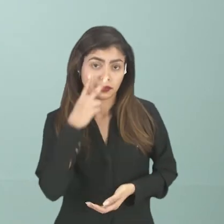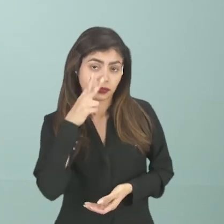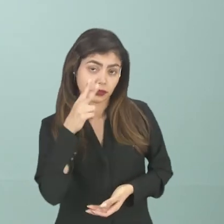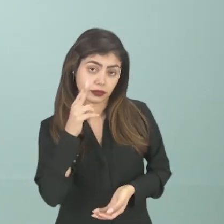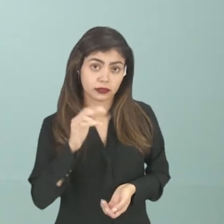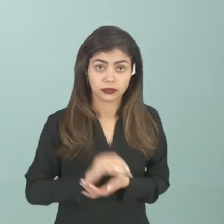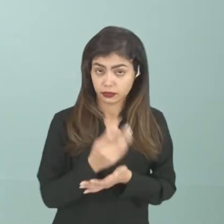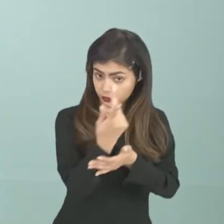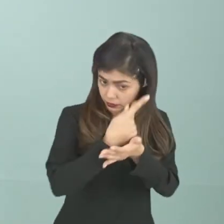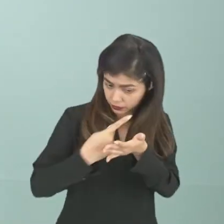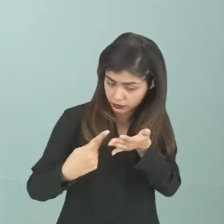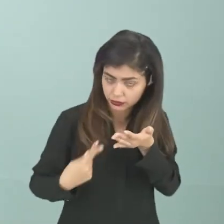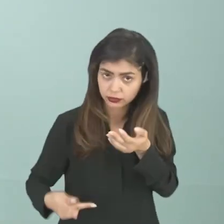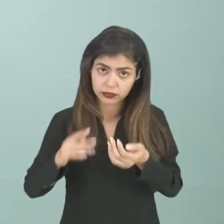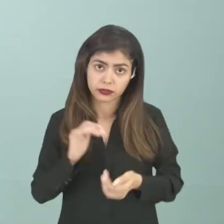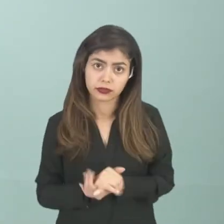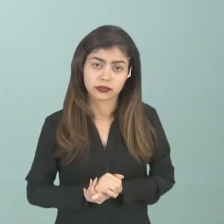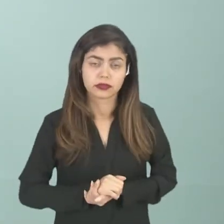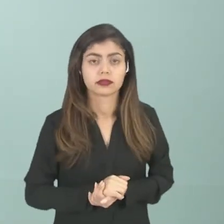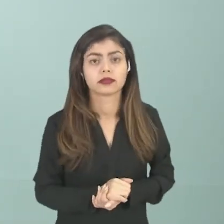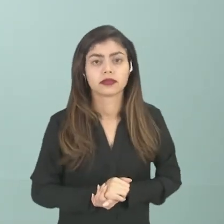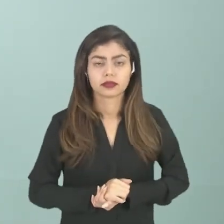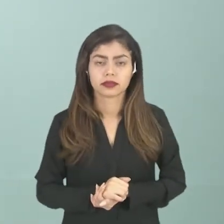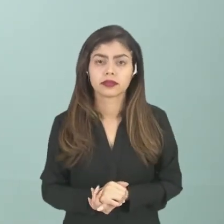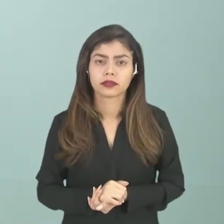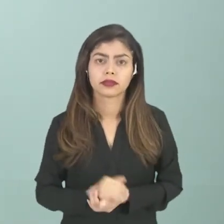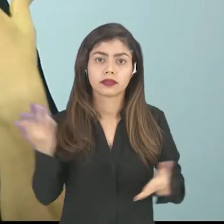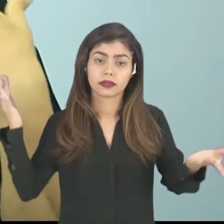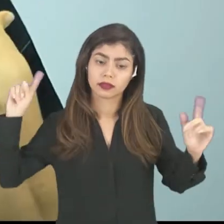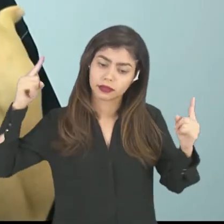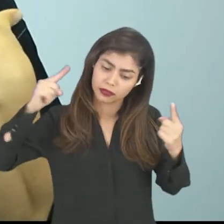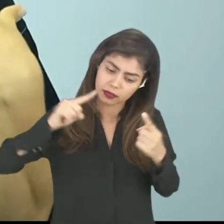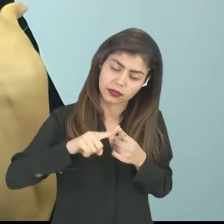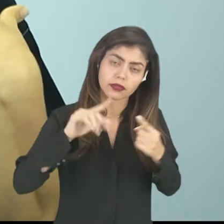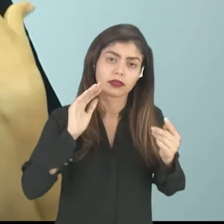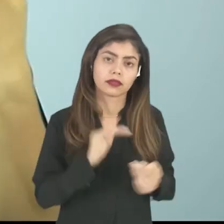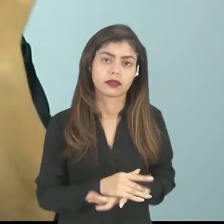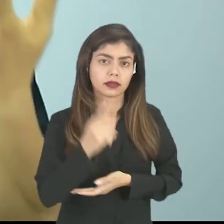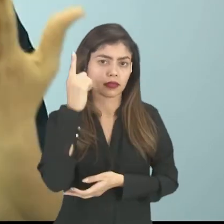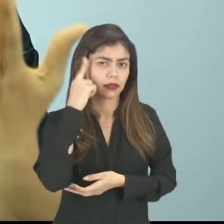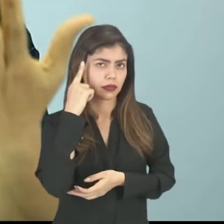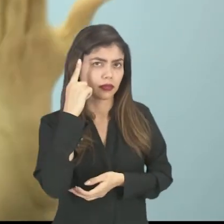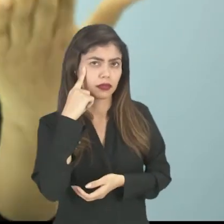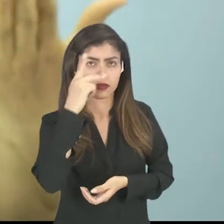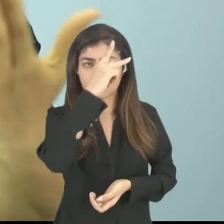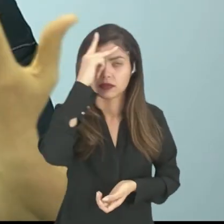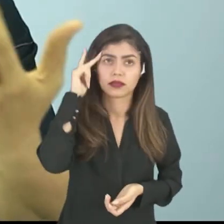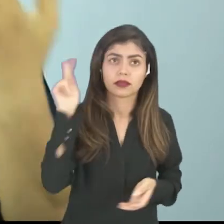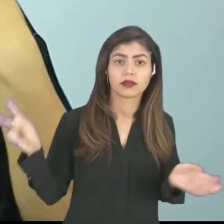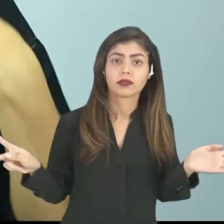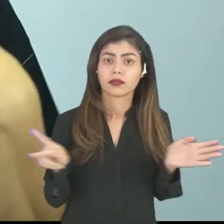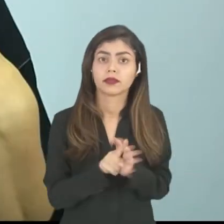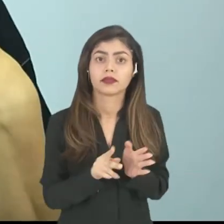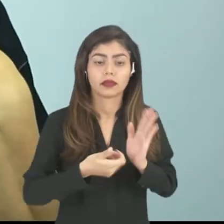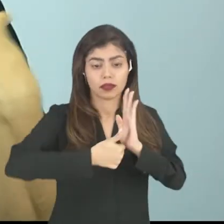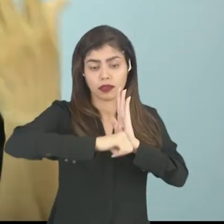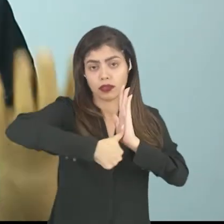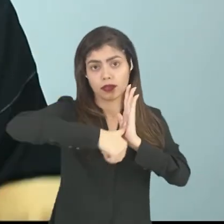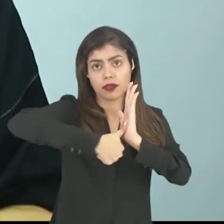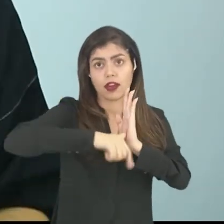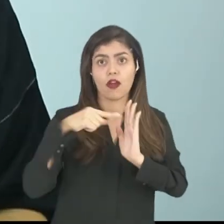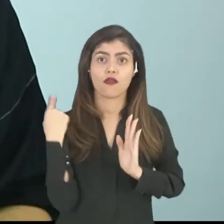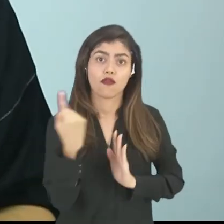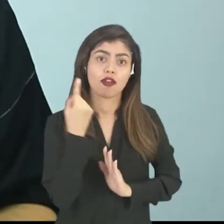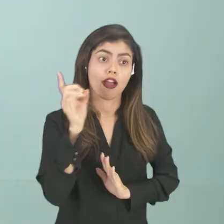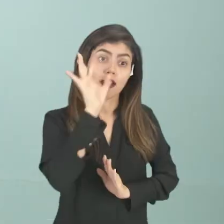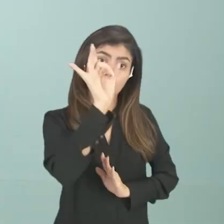a poética, ela está muito ligada à pessoa em si, é como se fosse a nossa digital, ela é única, cada um